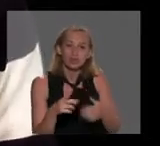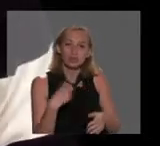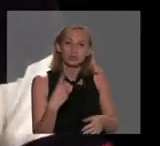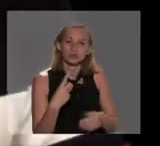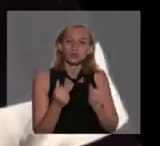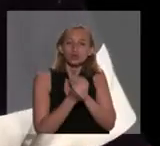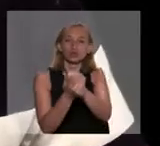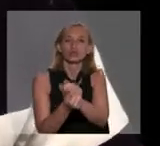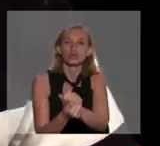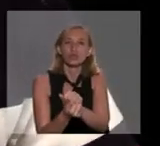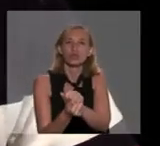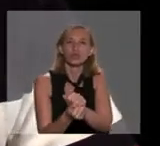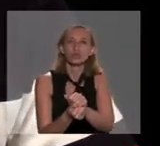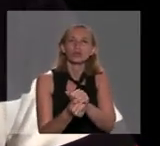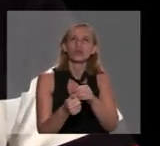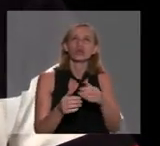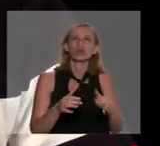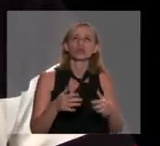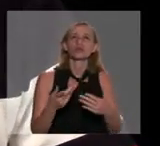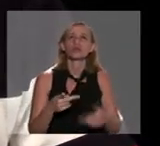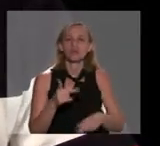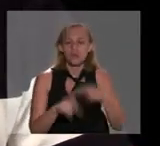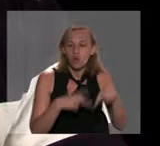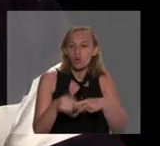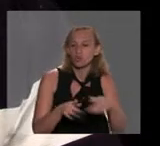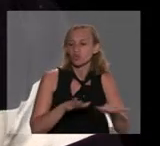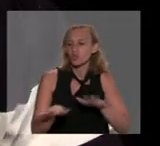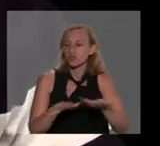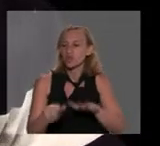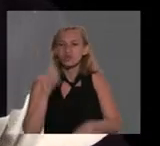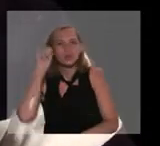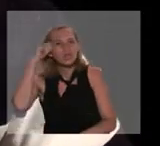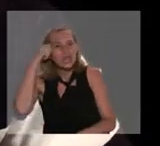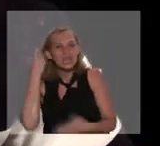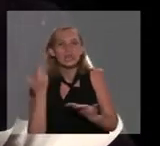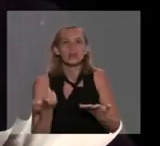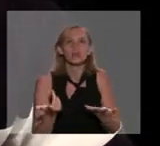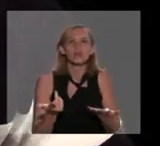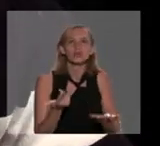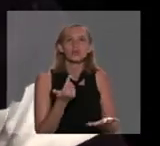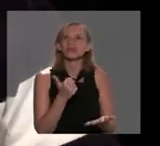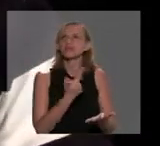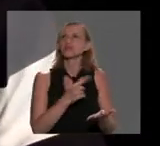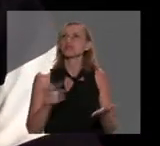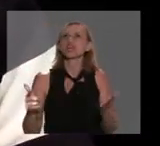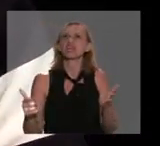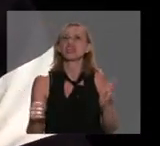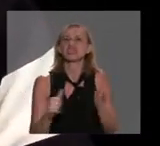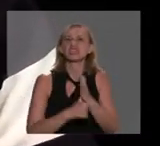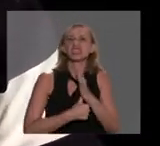lado, porque é isso também, as pessoas perguntam, esse povo do movimento negro, né, como se